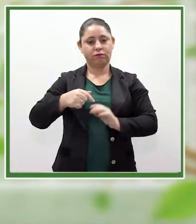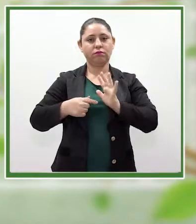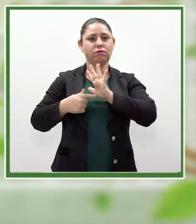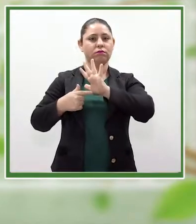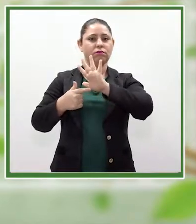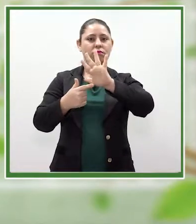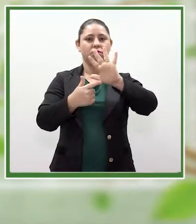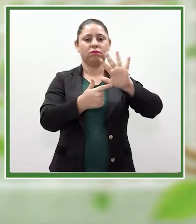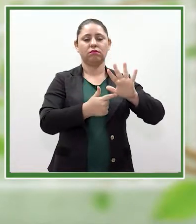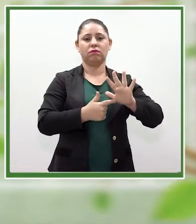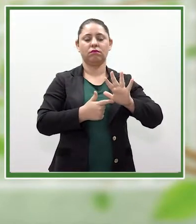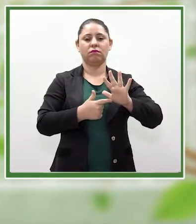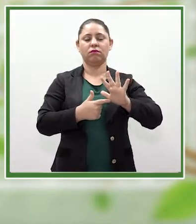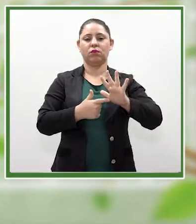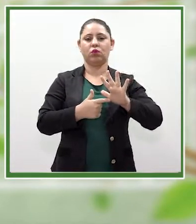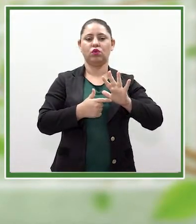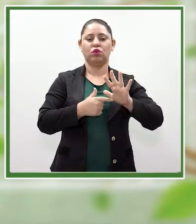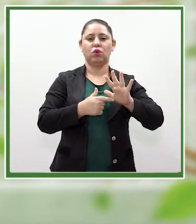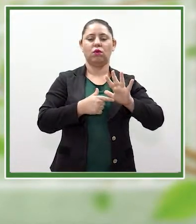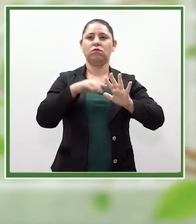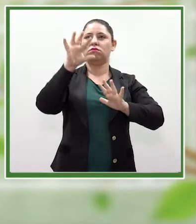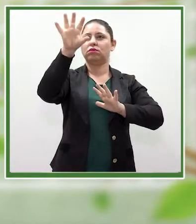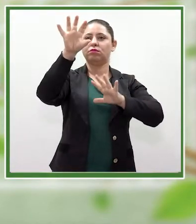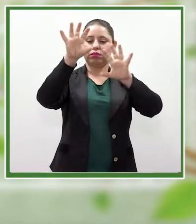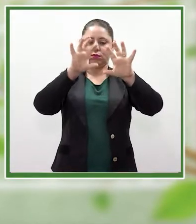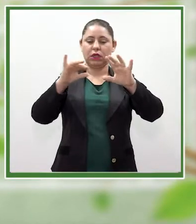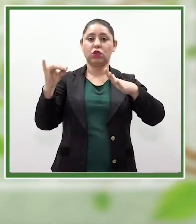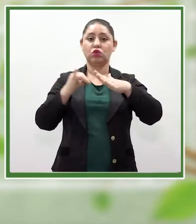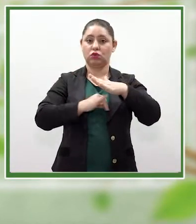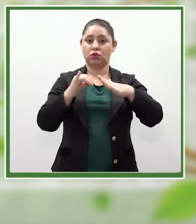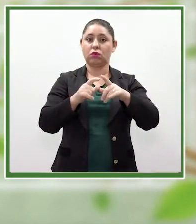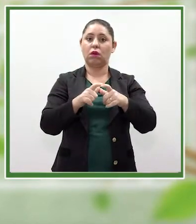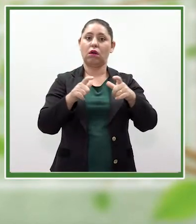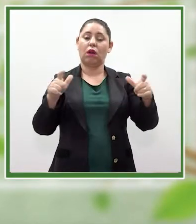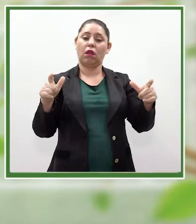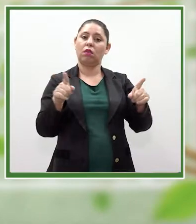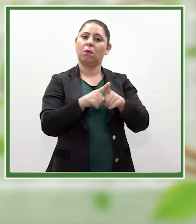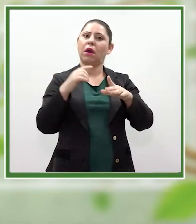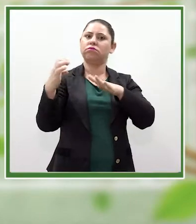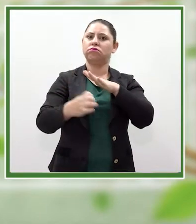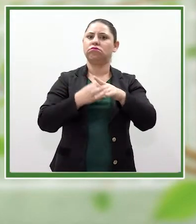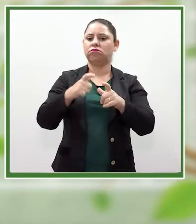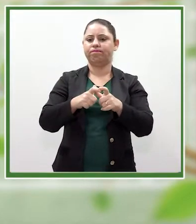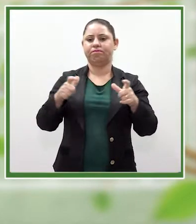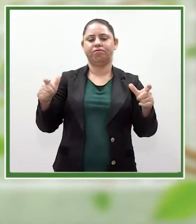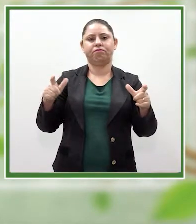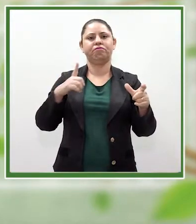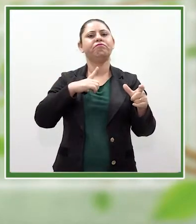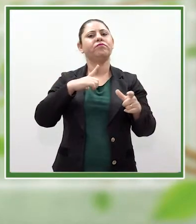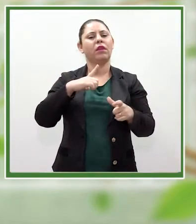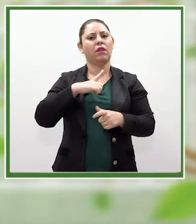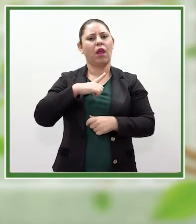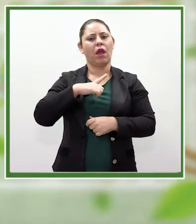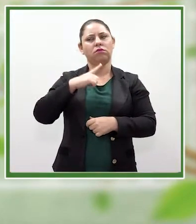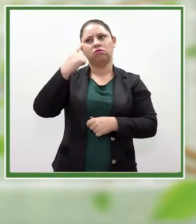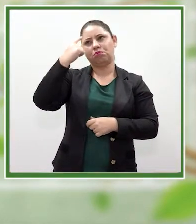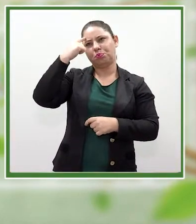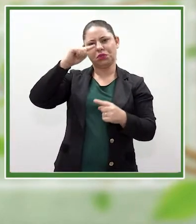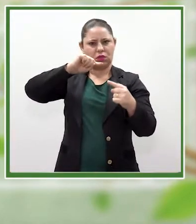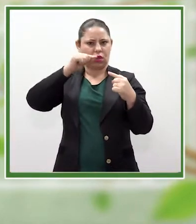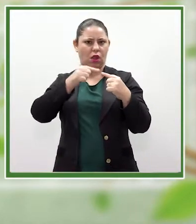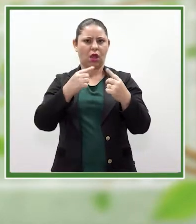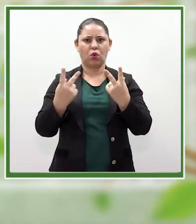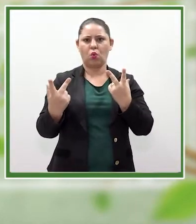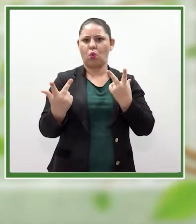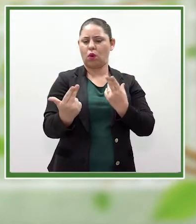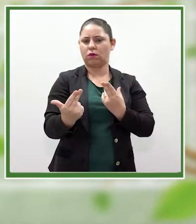as instâncias de governo, né, e aqui eu mostro instâncias de instituições, grandes corporações,